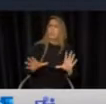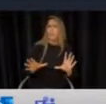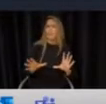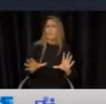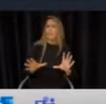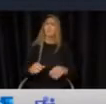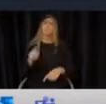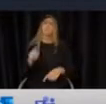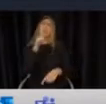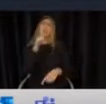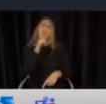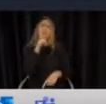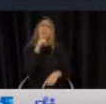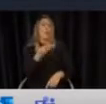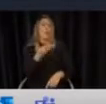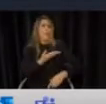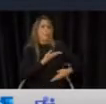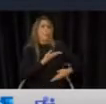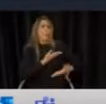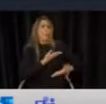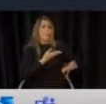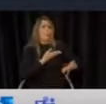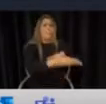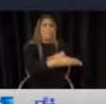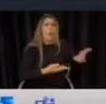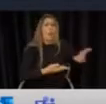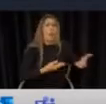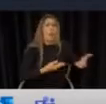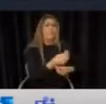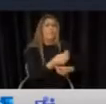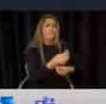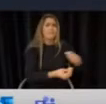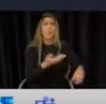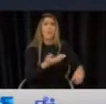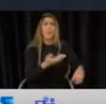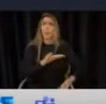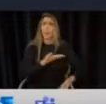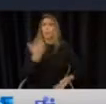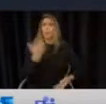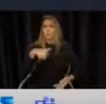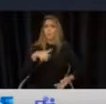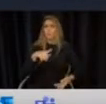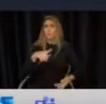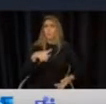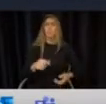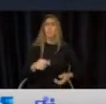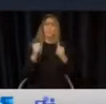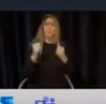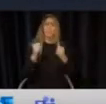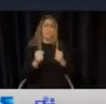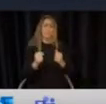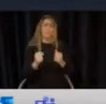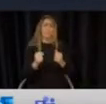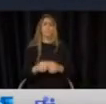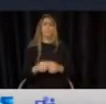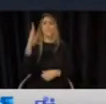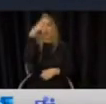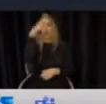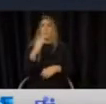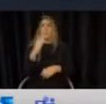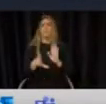para outro amigo, desde que haja compatibilidade entre os dois, a nossa legislação permite. Próximo.